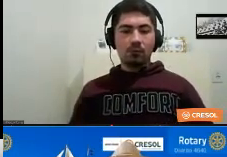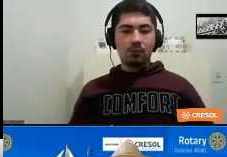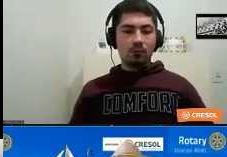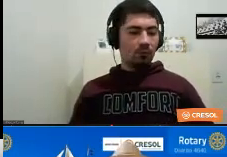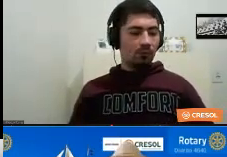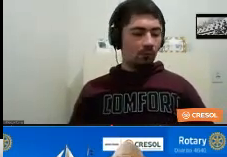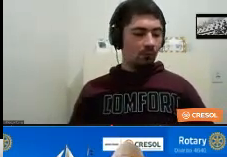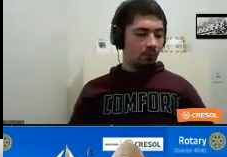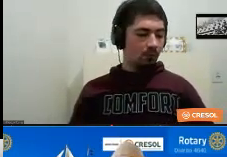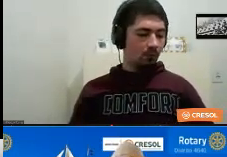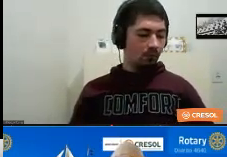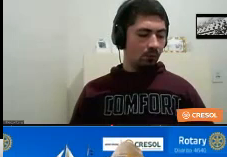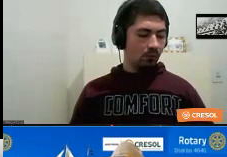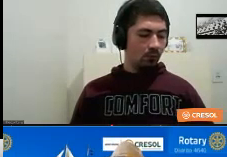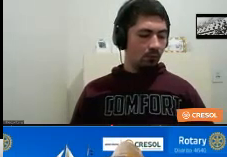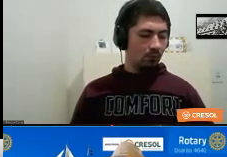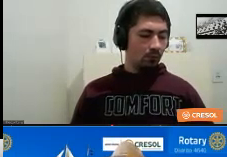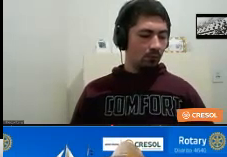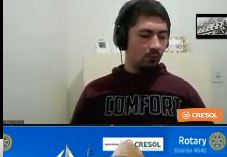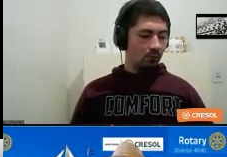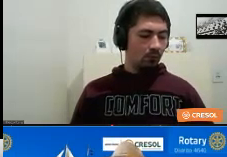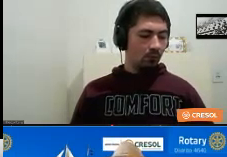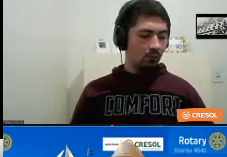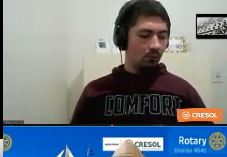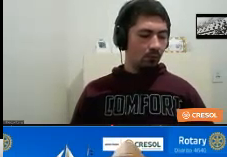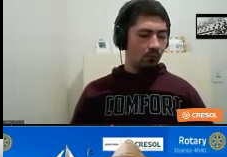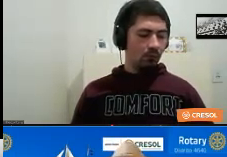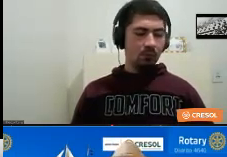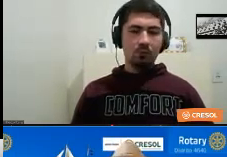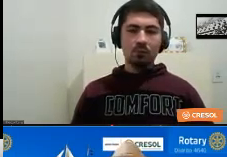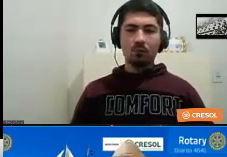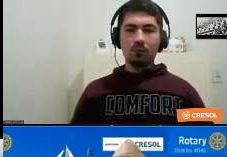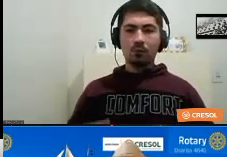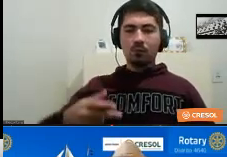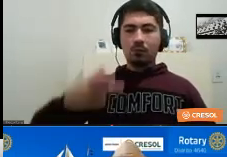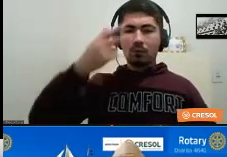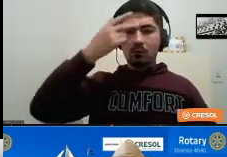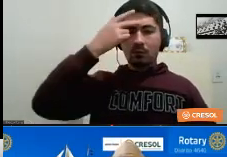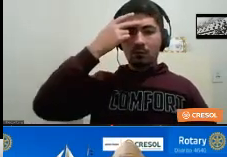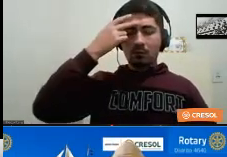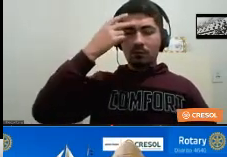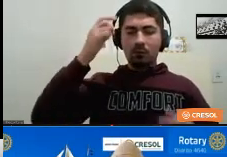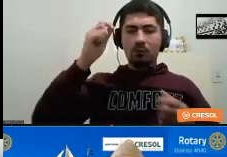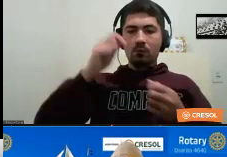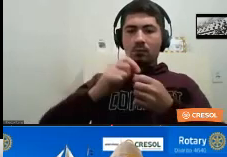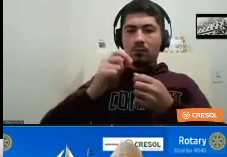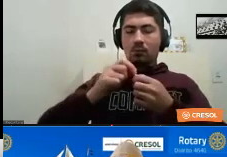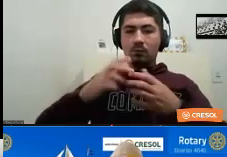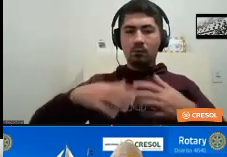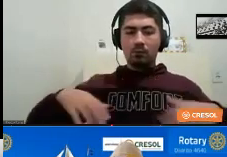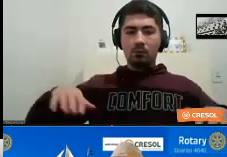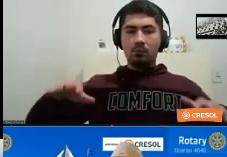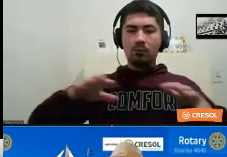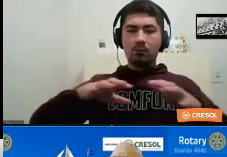Bom, mas as pessoas, então, faziam de tudo para tentar se escapar do incêndio. A